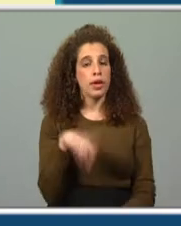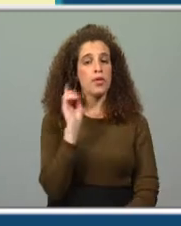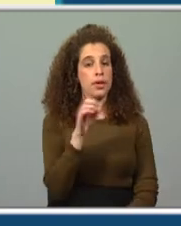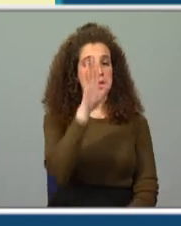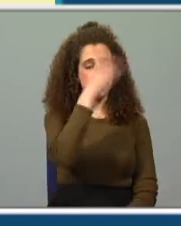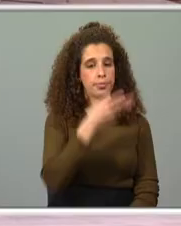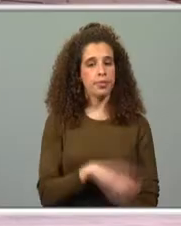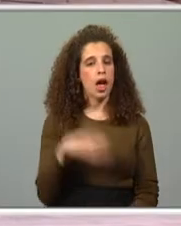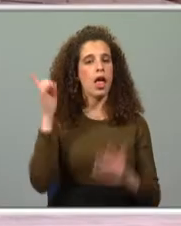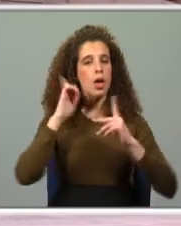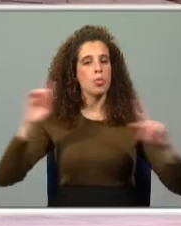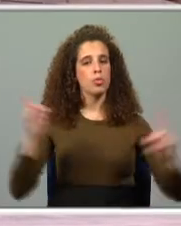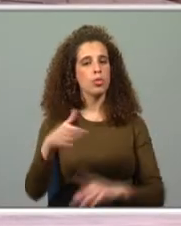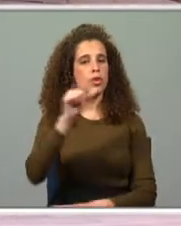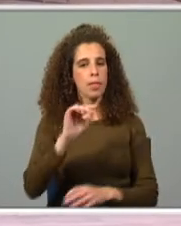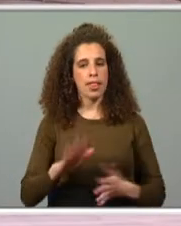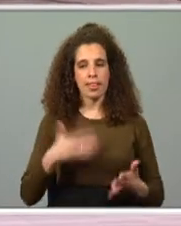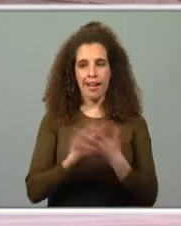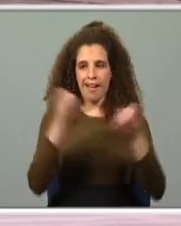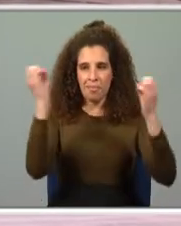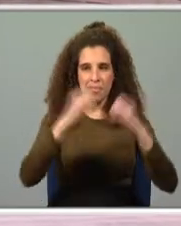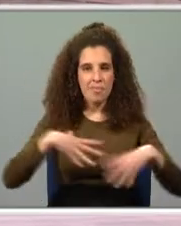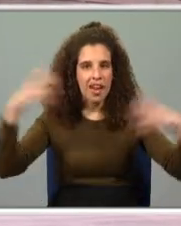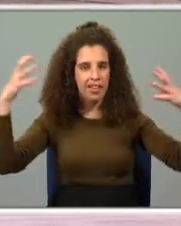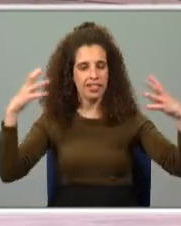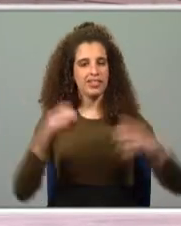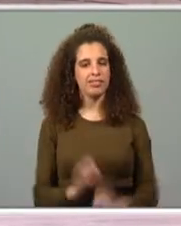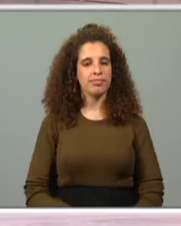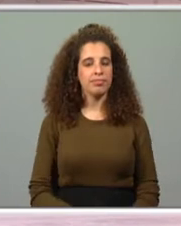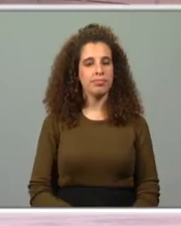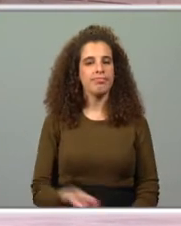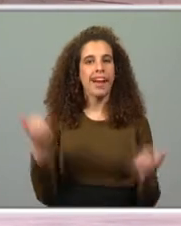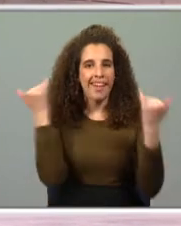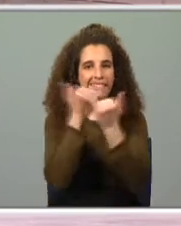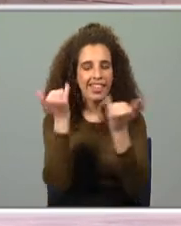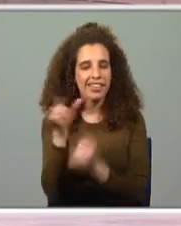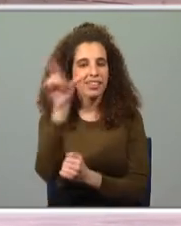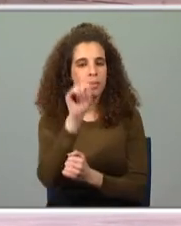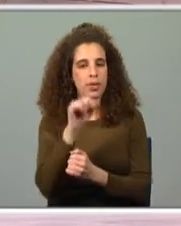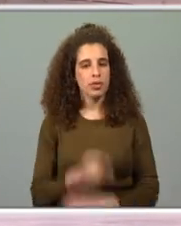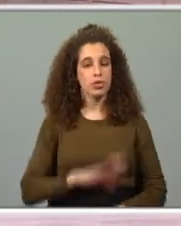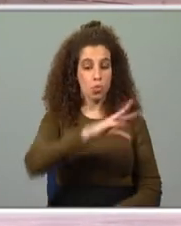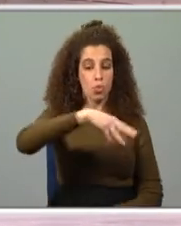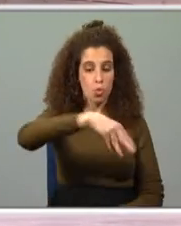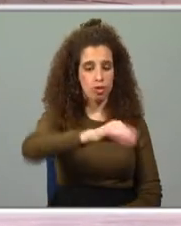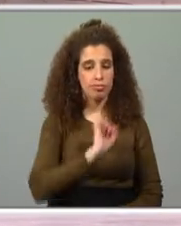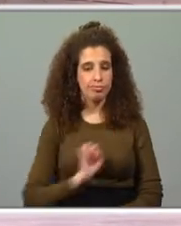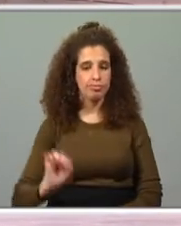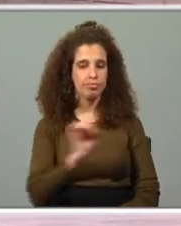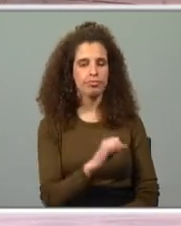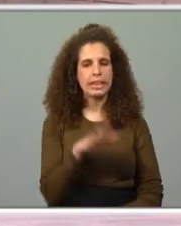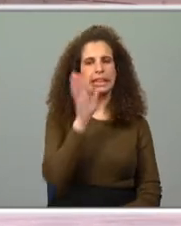vocês sabem, a música também nos traz muita magia, não é? Sem dúvida que sim. E alegria também ao nosso mundo.